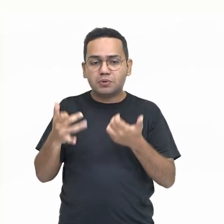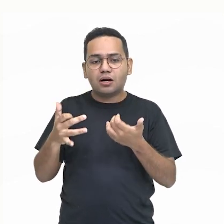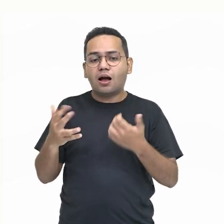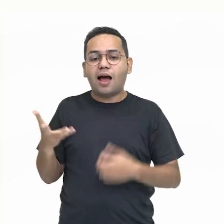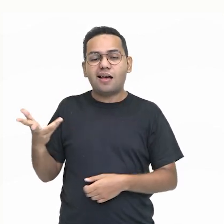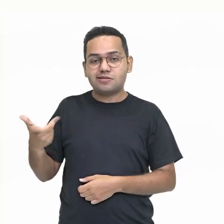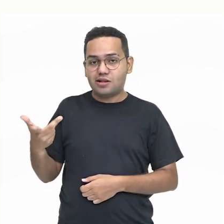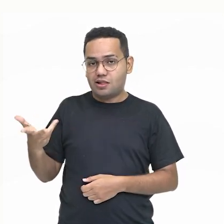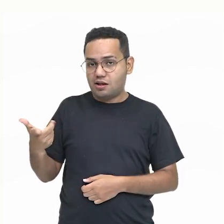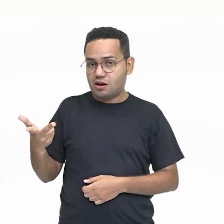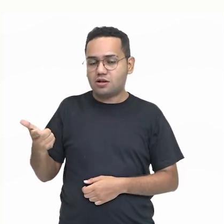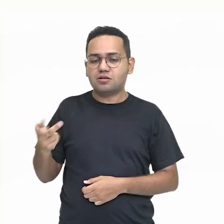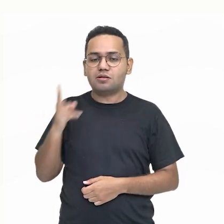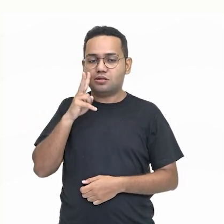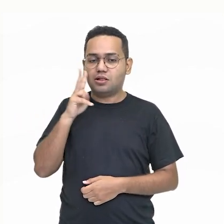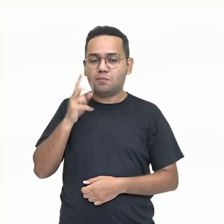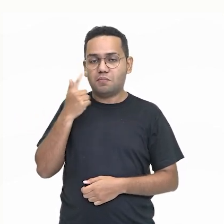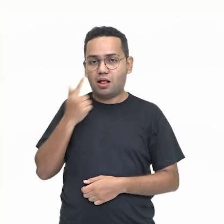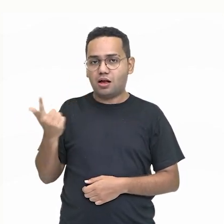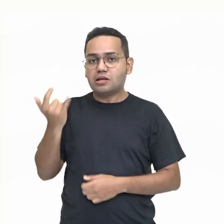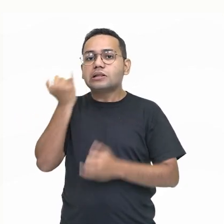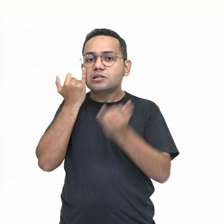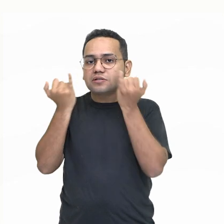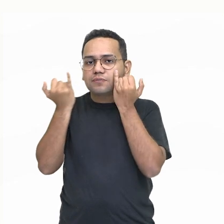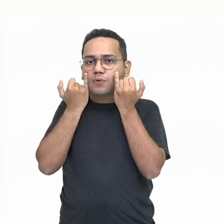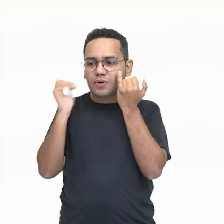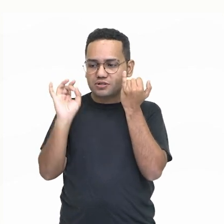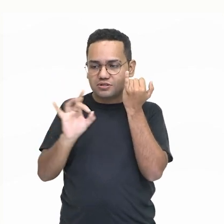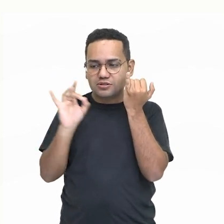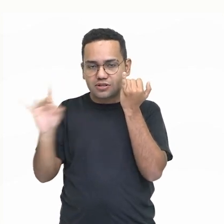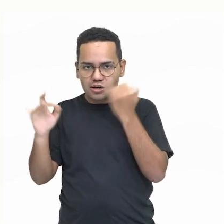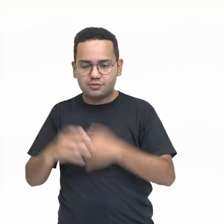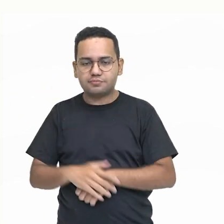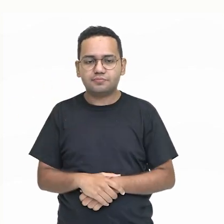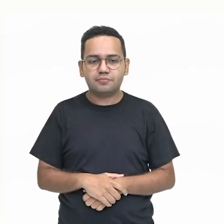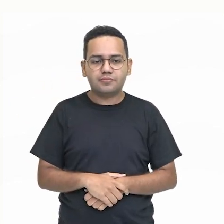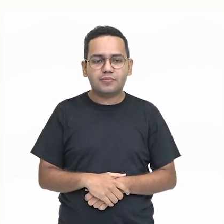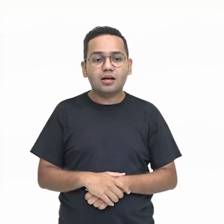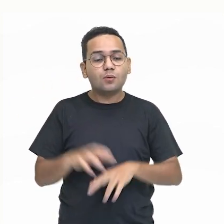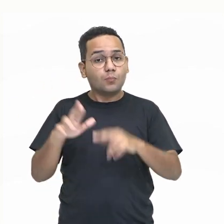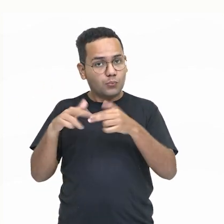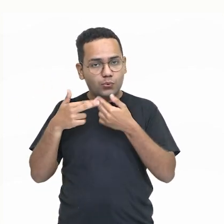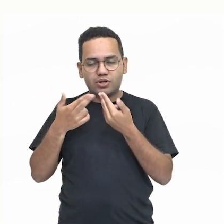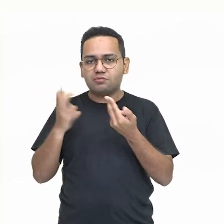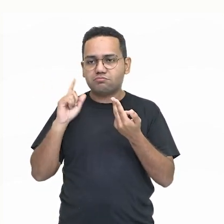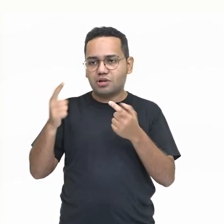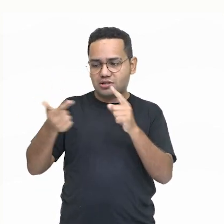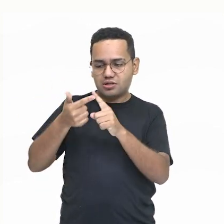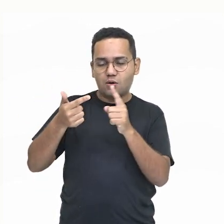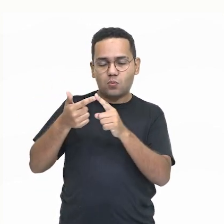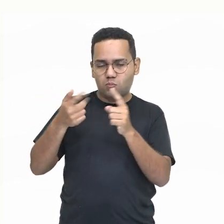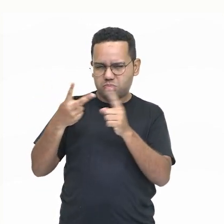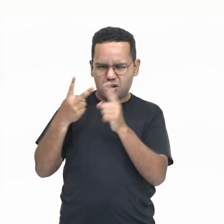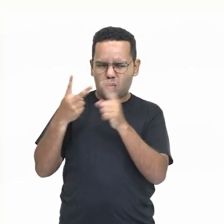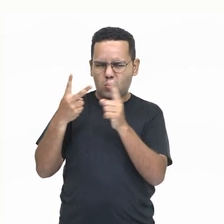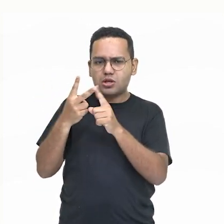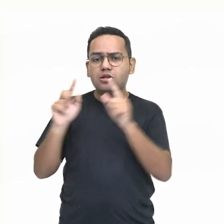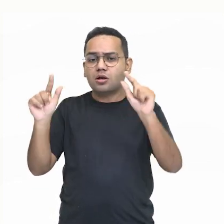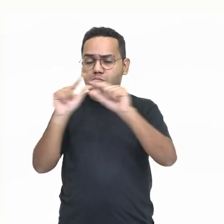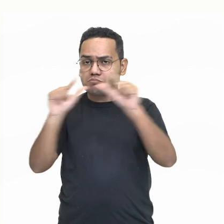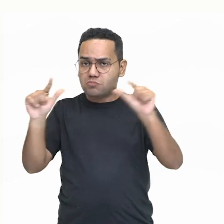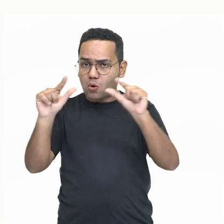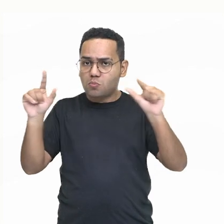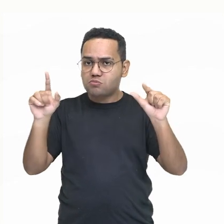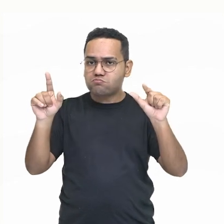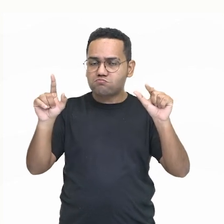Claro que na segunda lei, que é conhecida como a lei fundamental da dinâmica, nós temos, se eu tenho